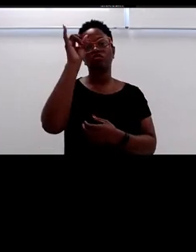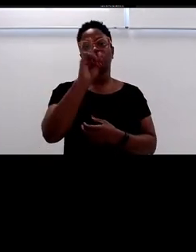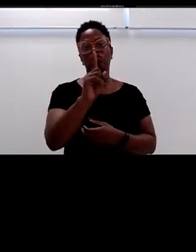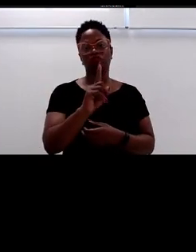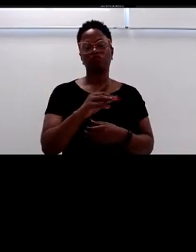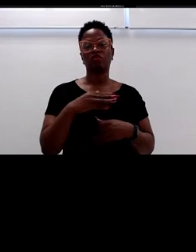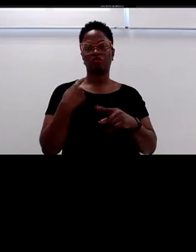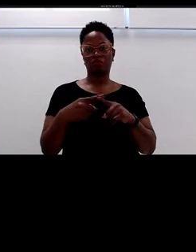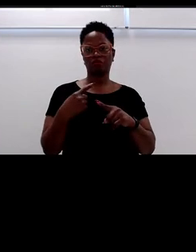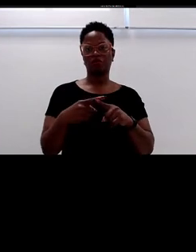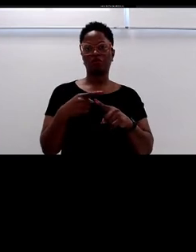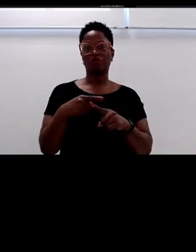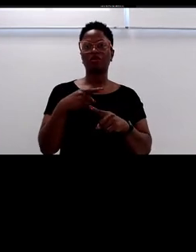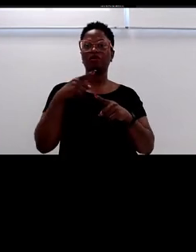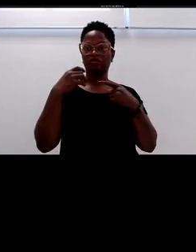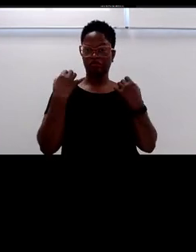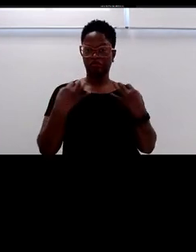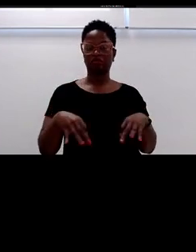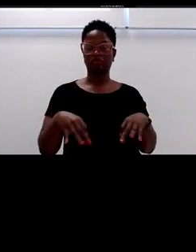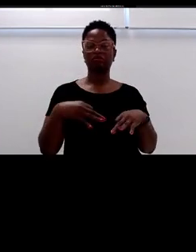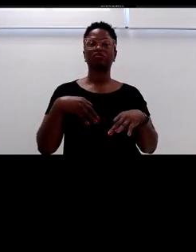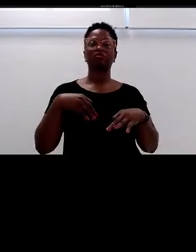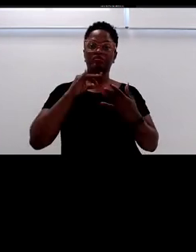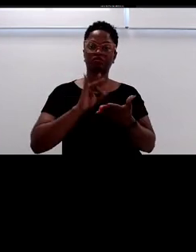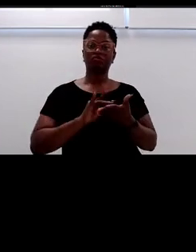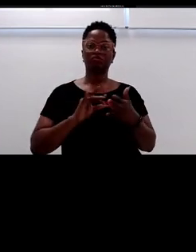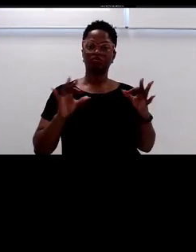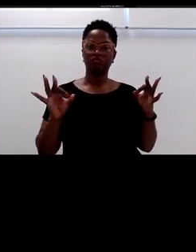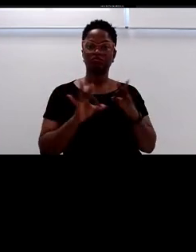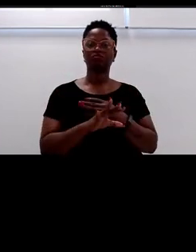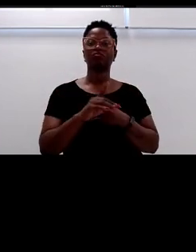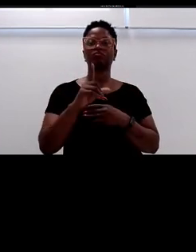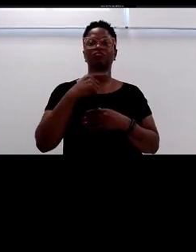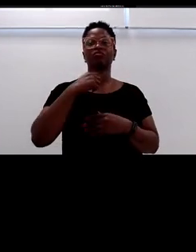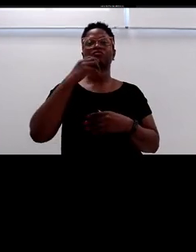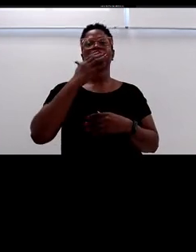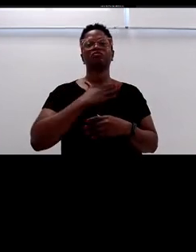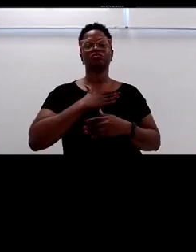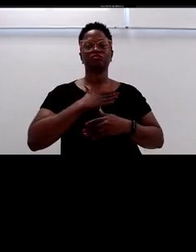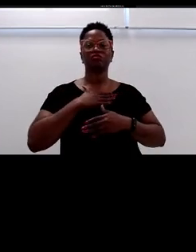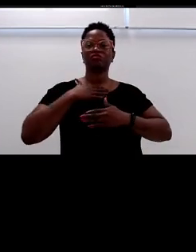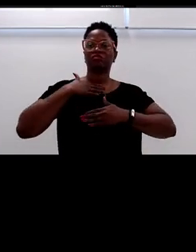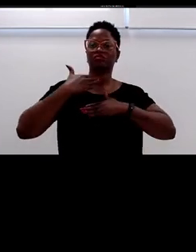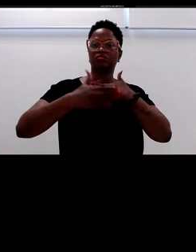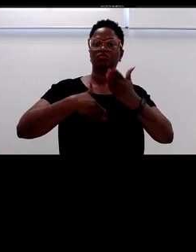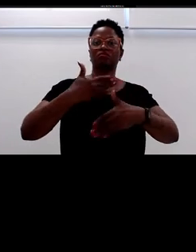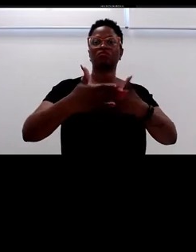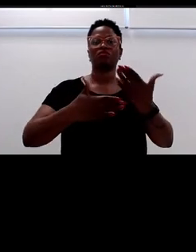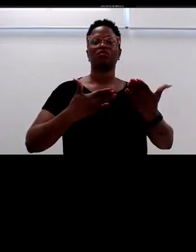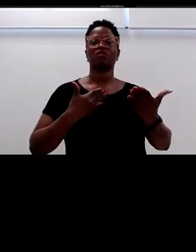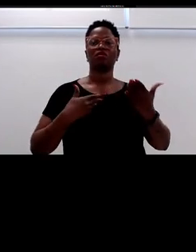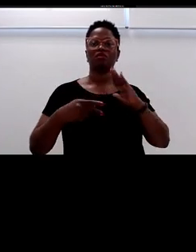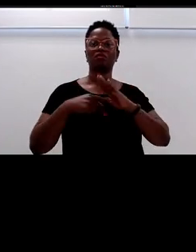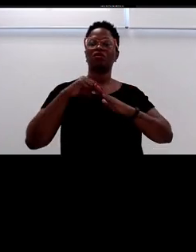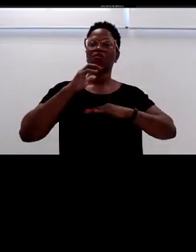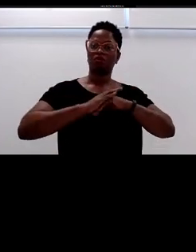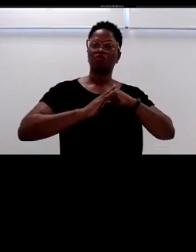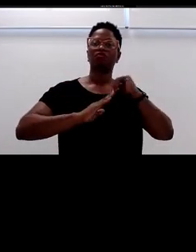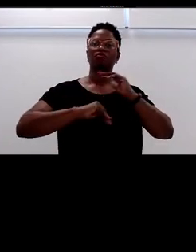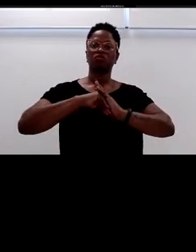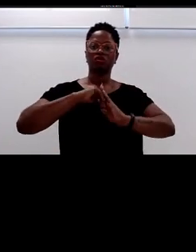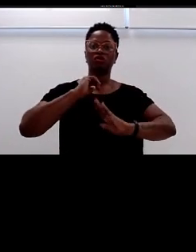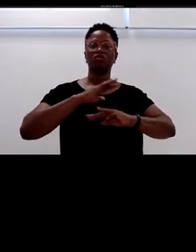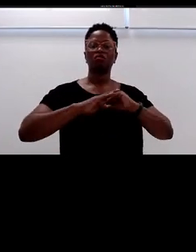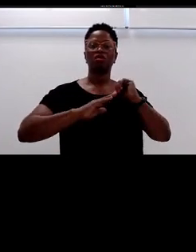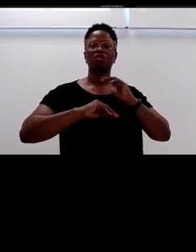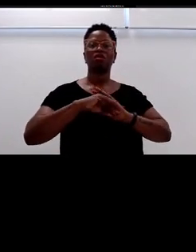e uma certeza assim, absoluta que gostaria de desenvolver. Isso profissionalmente. Então, para mim,